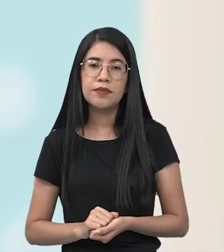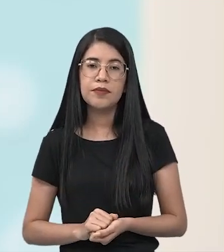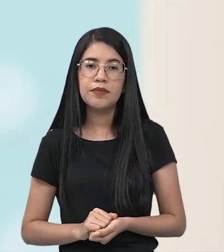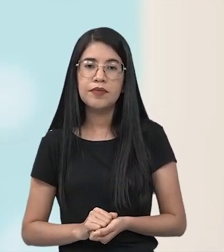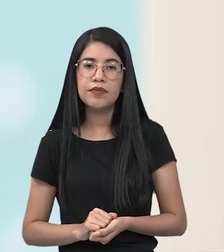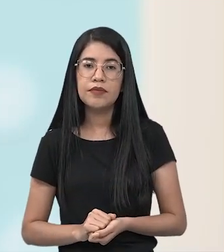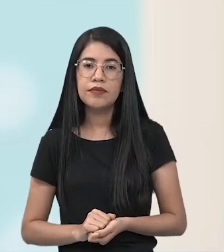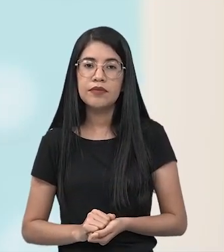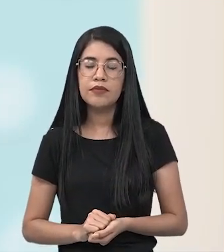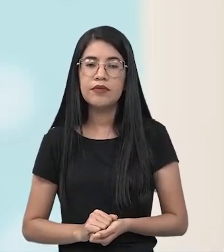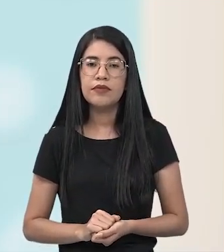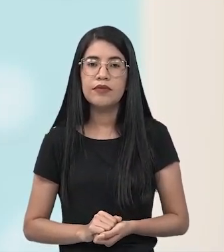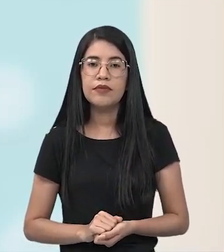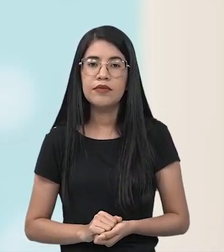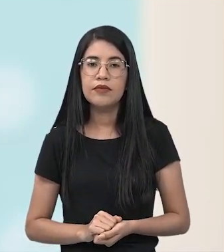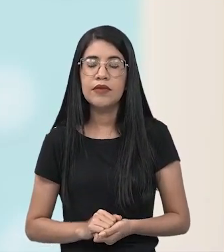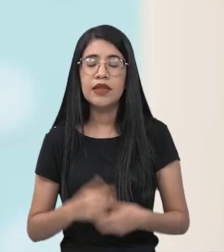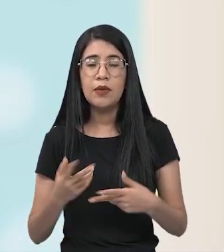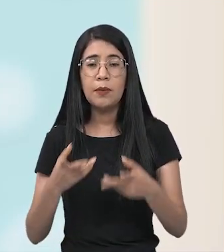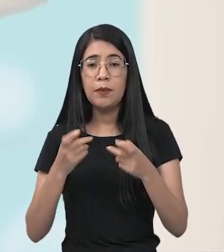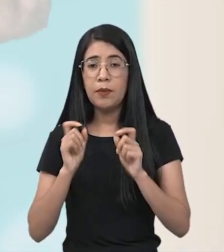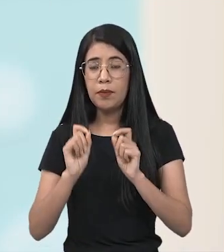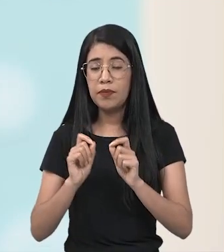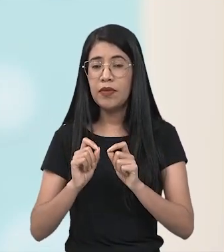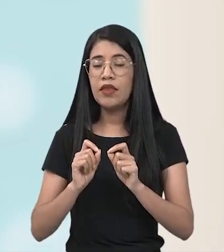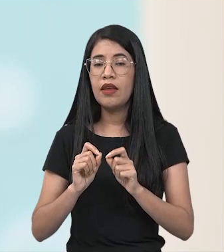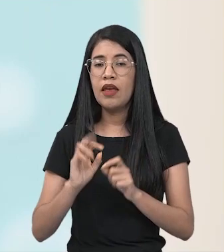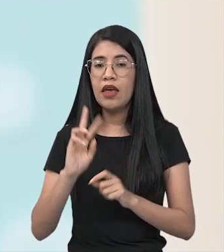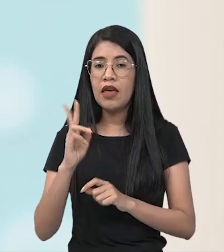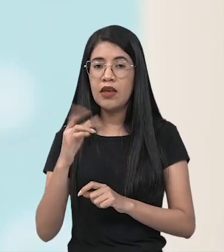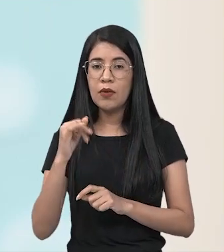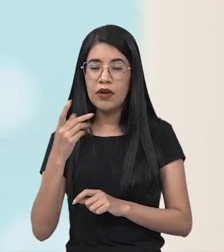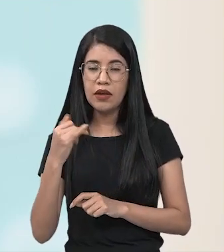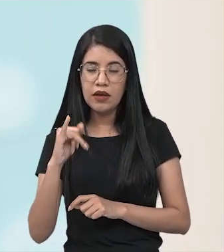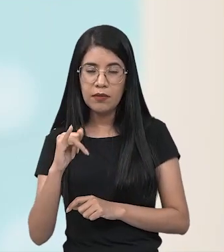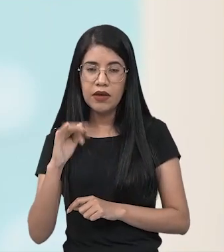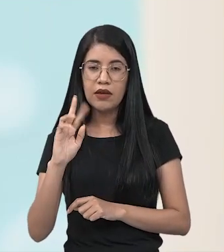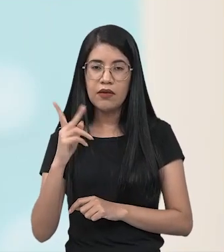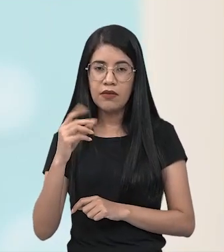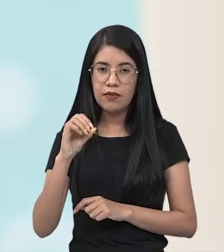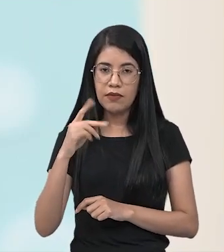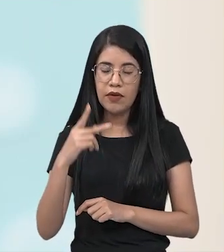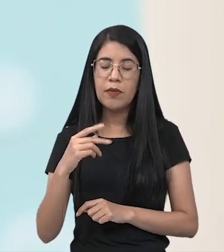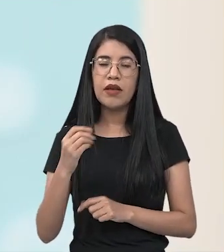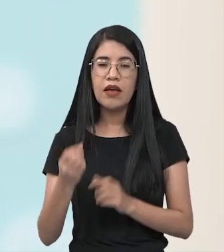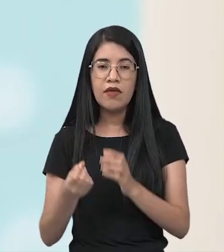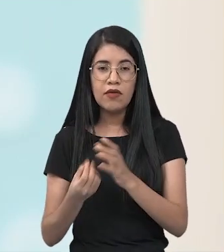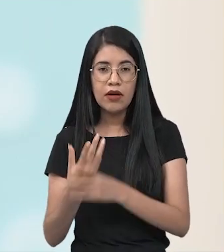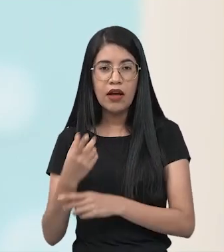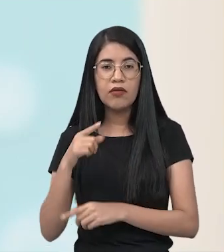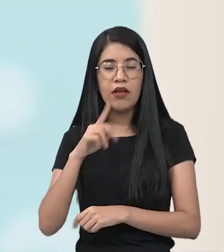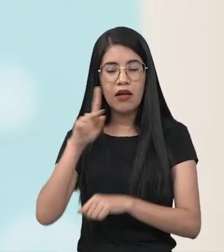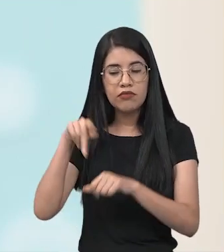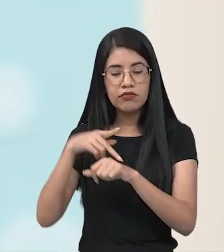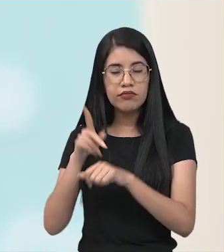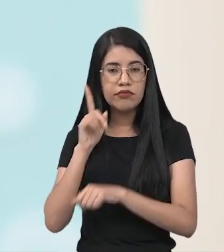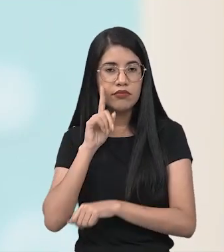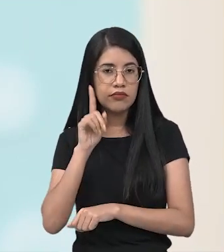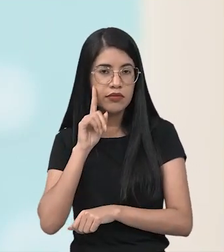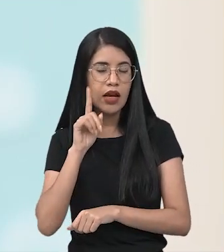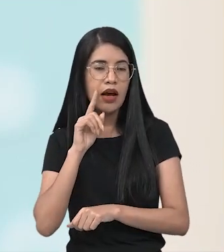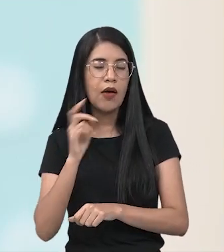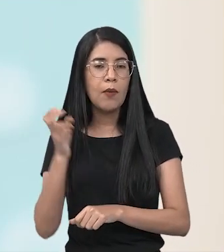break. Então, a gente viu que o hip hop é um elemento nascido nos Estados Unidos, uma cultura, né, um marco cultural, um